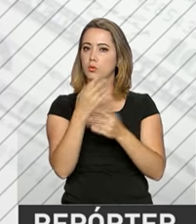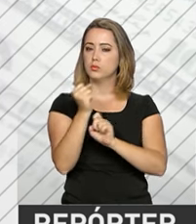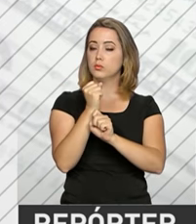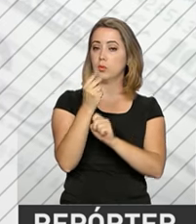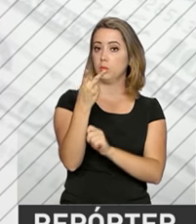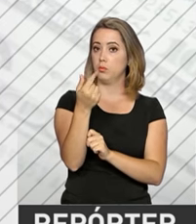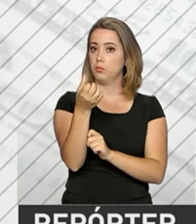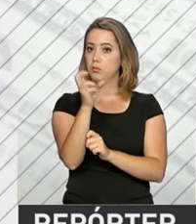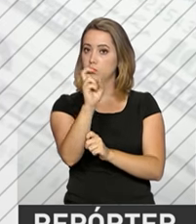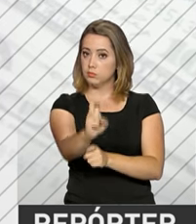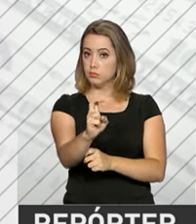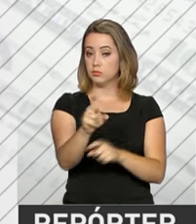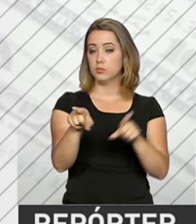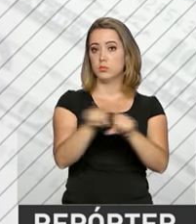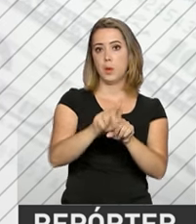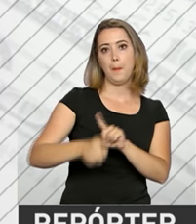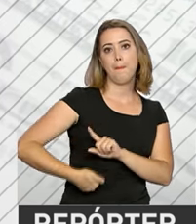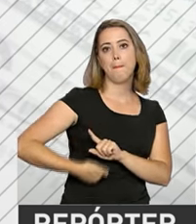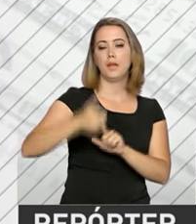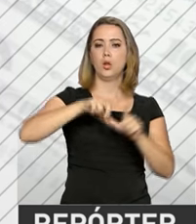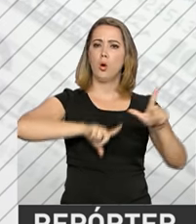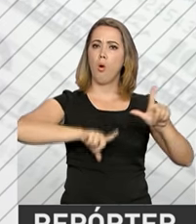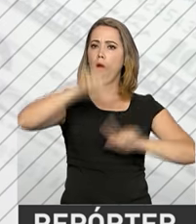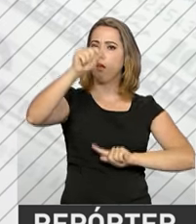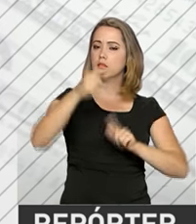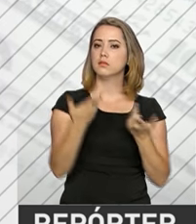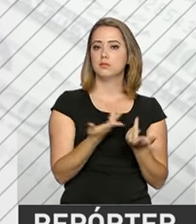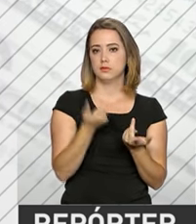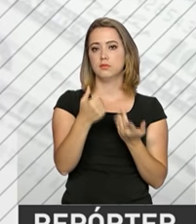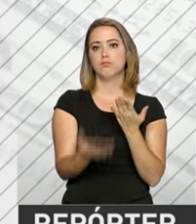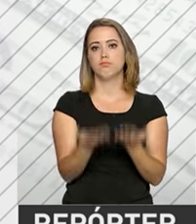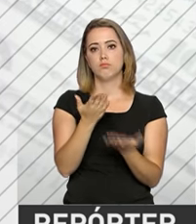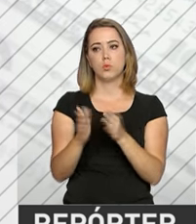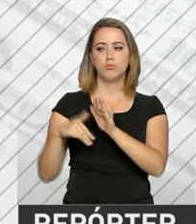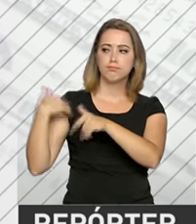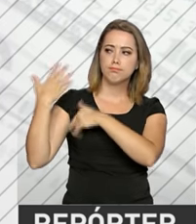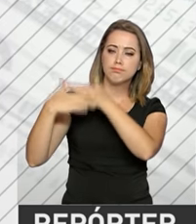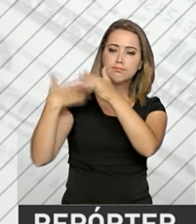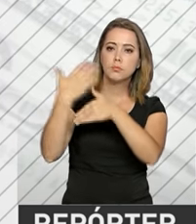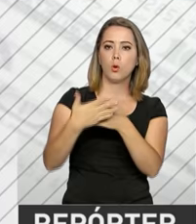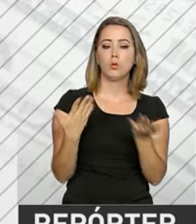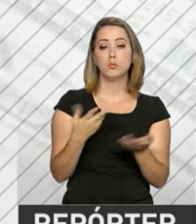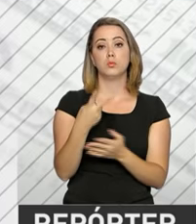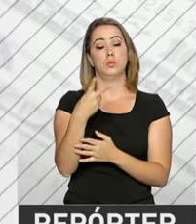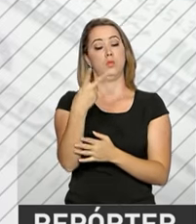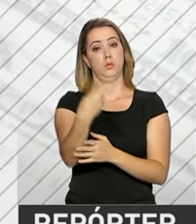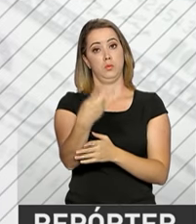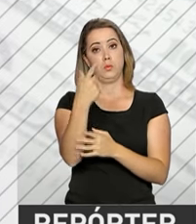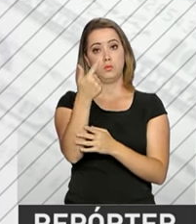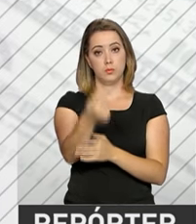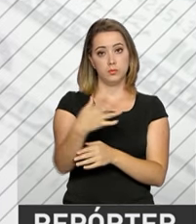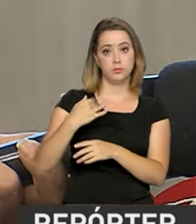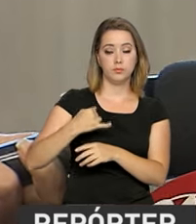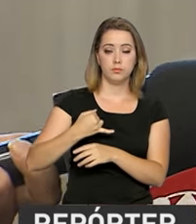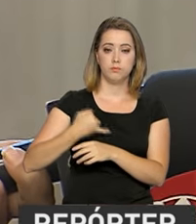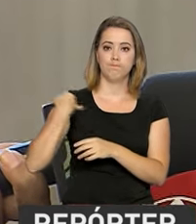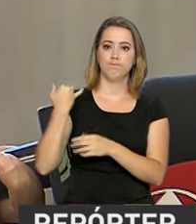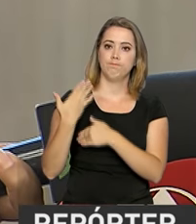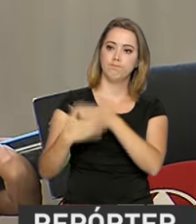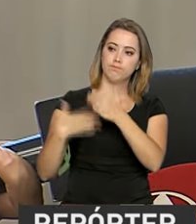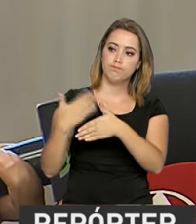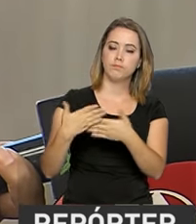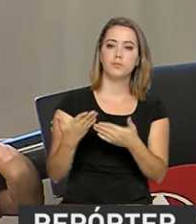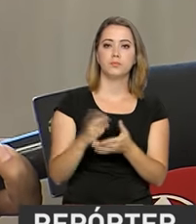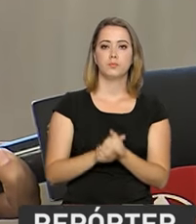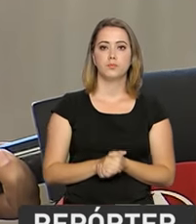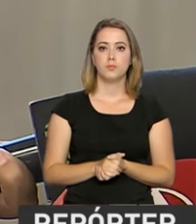2015 e o melhor resultado da balança comercial desde que começou a ser registrada a 27 anos houve